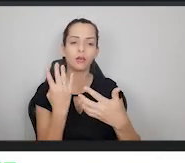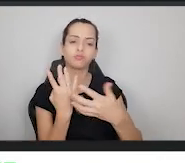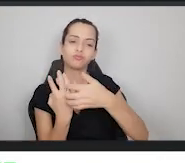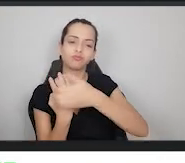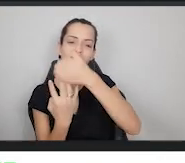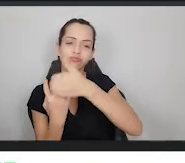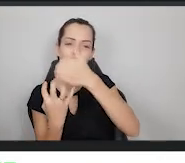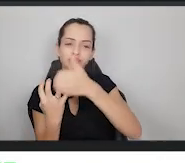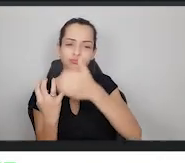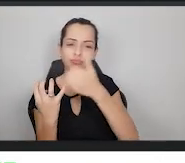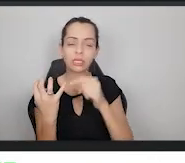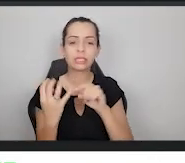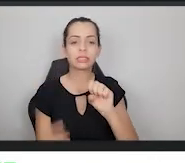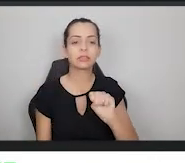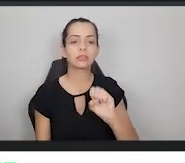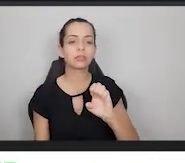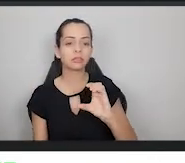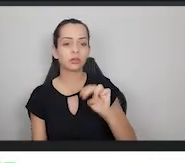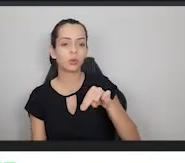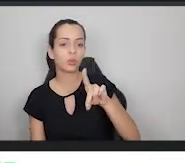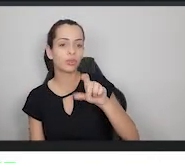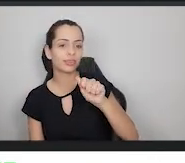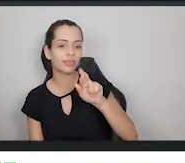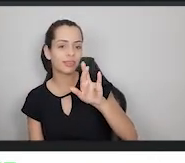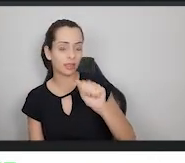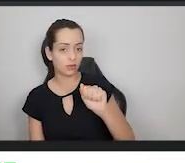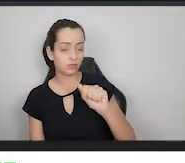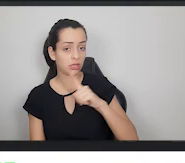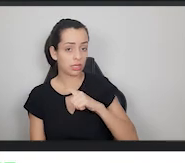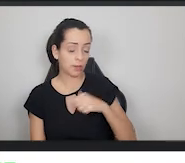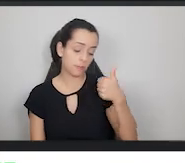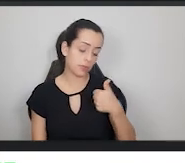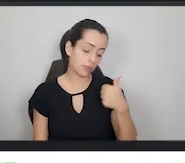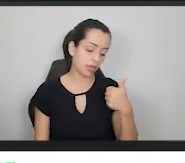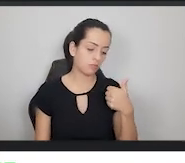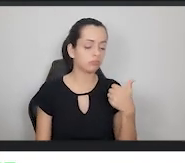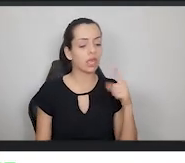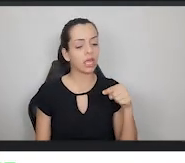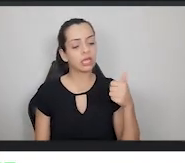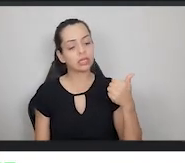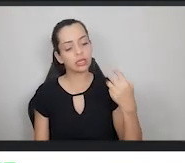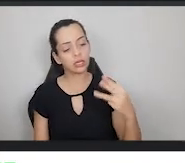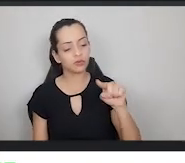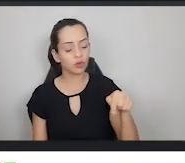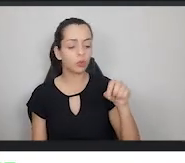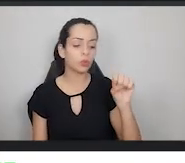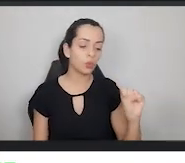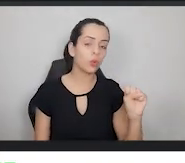lá, inclusive, são 5 alimentadores e 25 MVA.